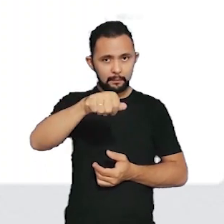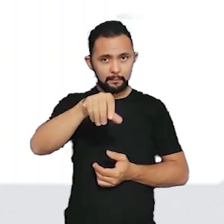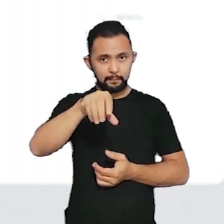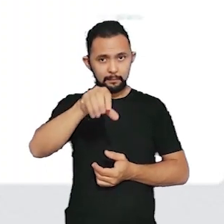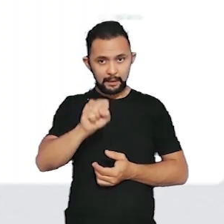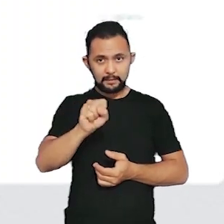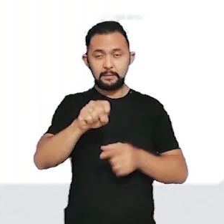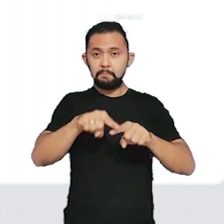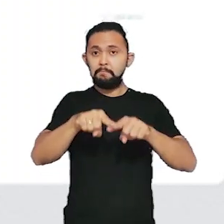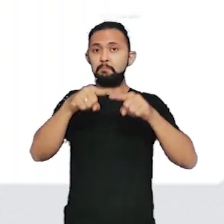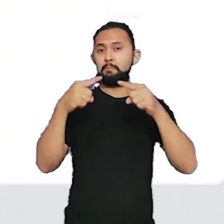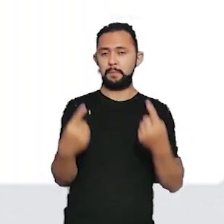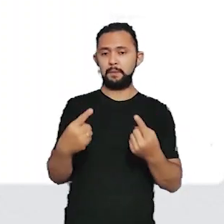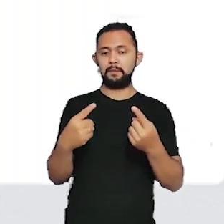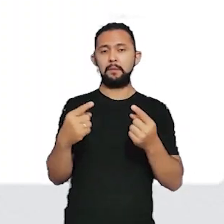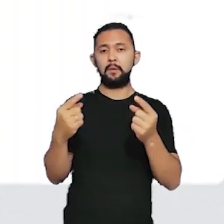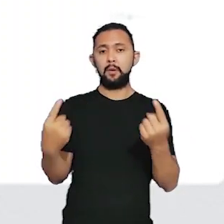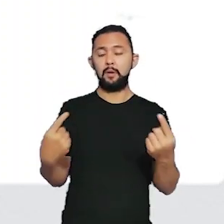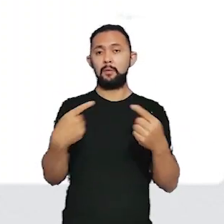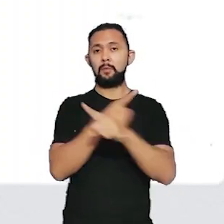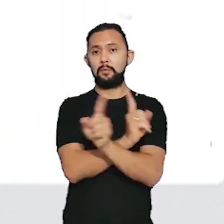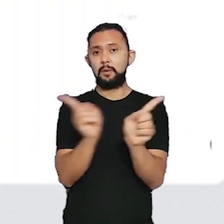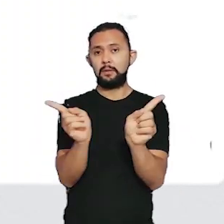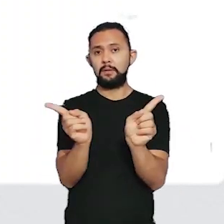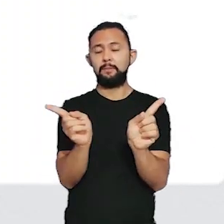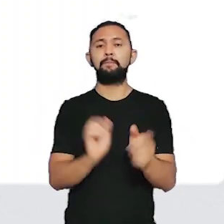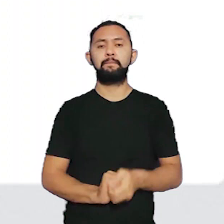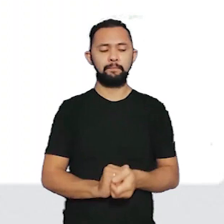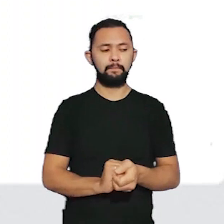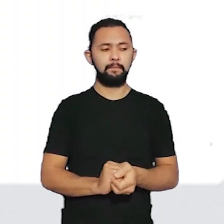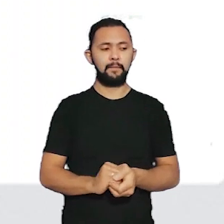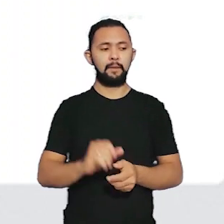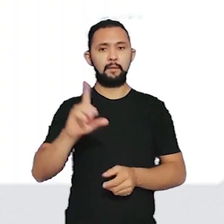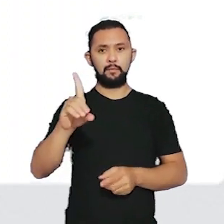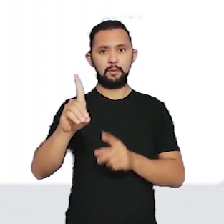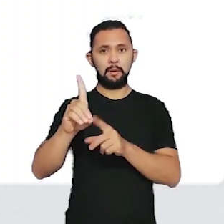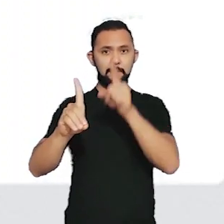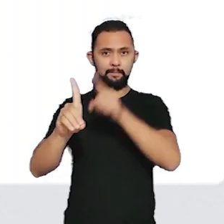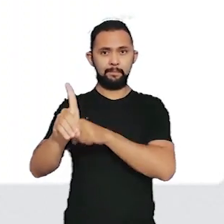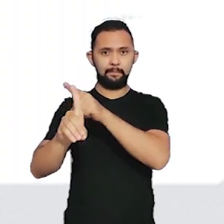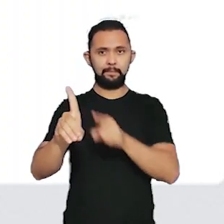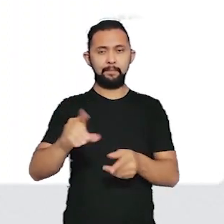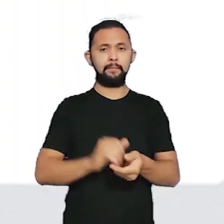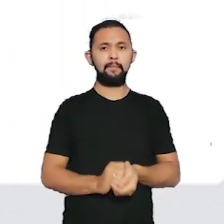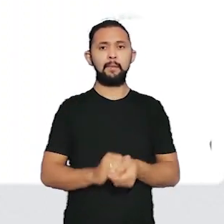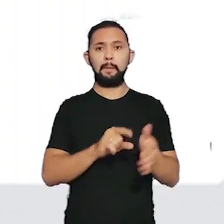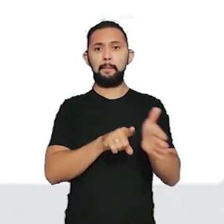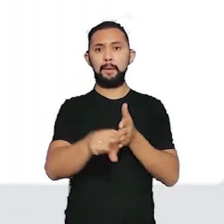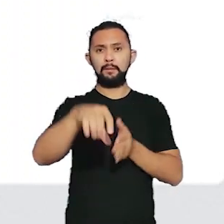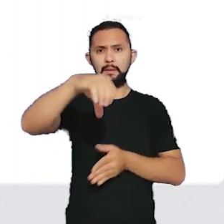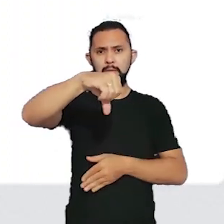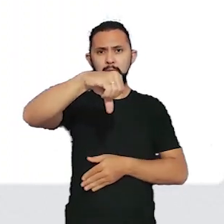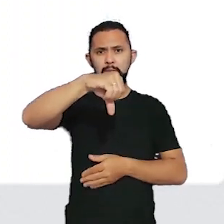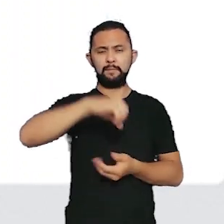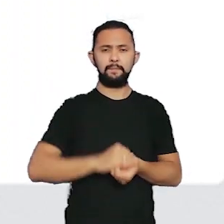questão 8 é a letra D, de Deus, tá? 8, D de Deus. A nona